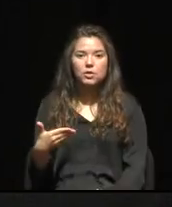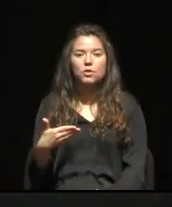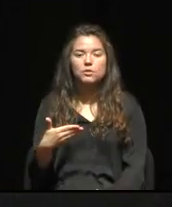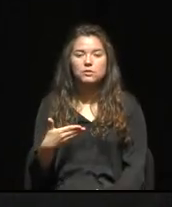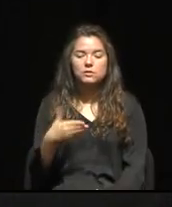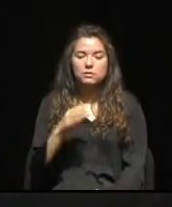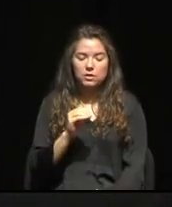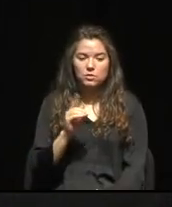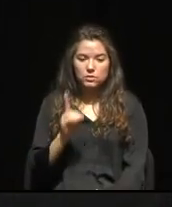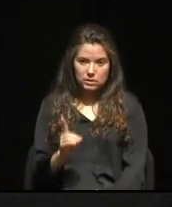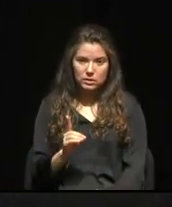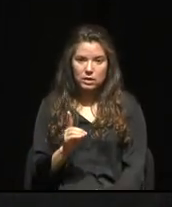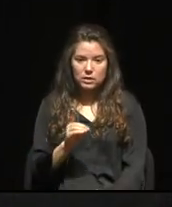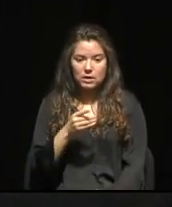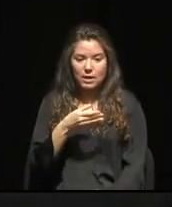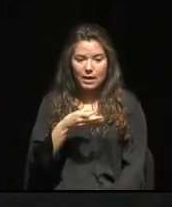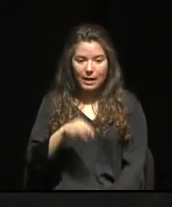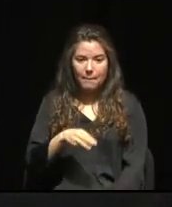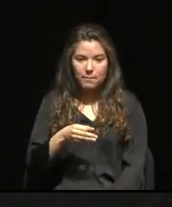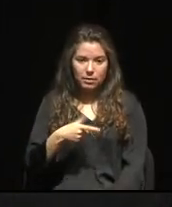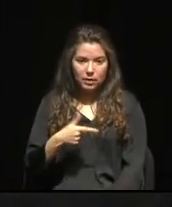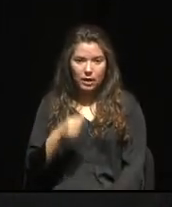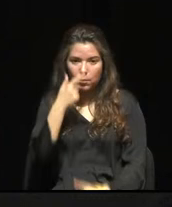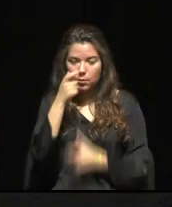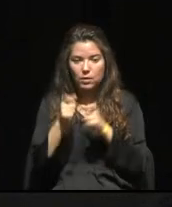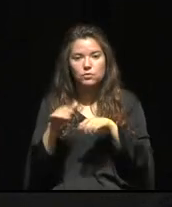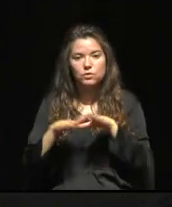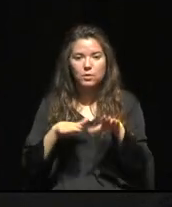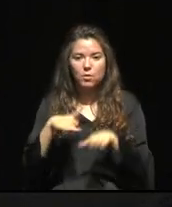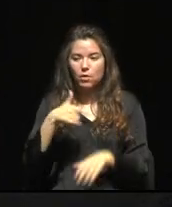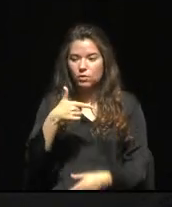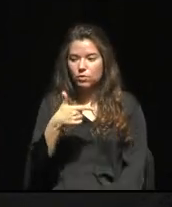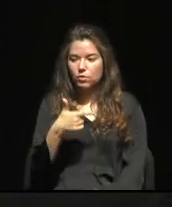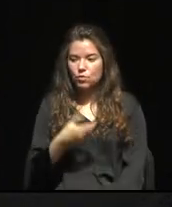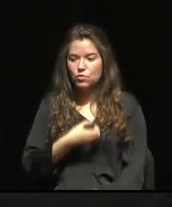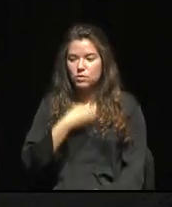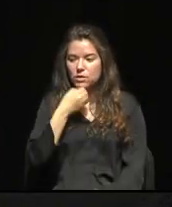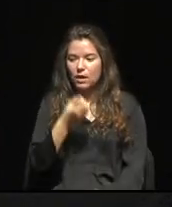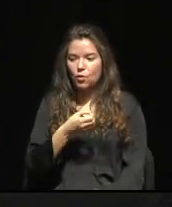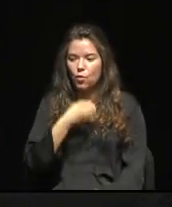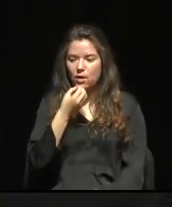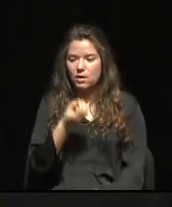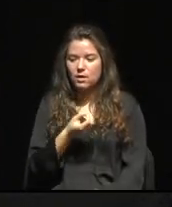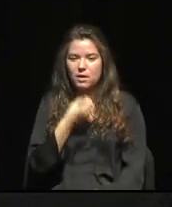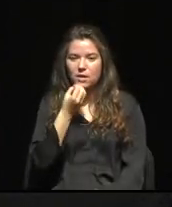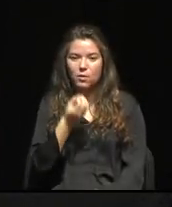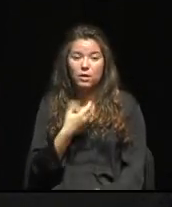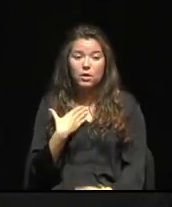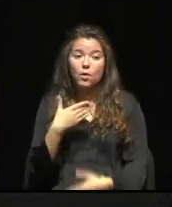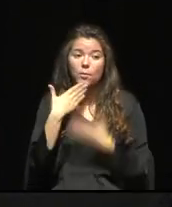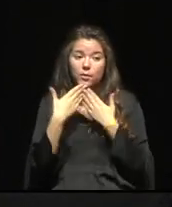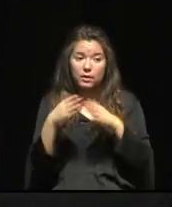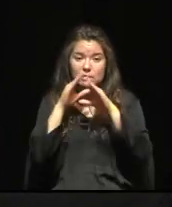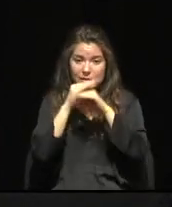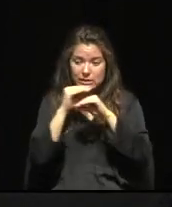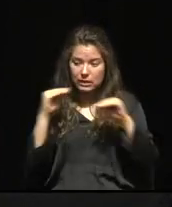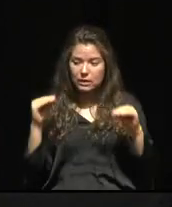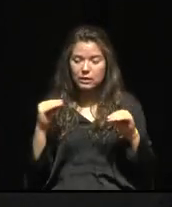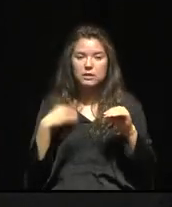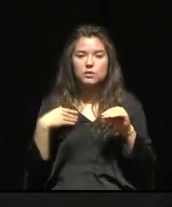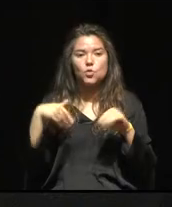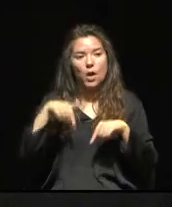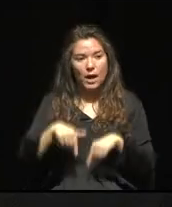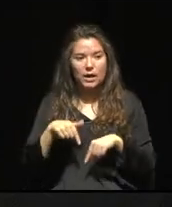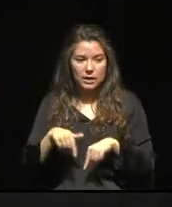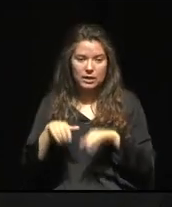mpt voto de pesar pelas vítimas do Terramoto em Taiwan agradecia silêncio na sala enquanto se enquanto são